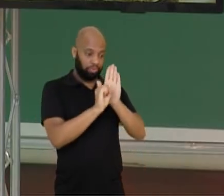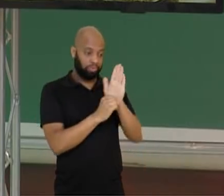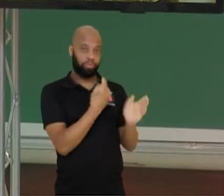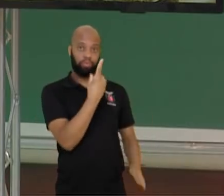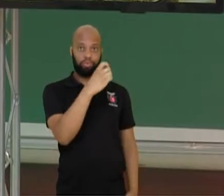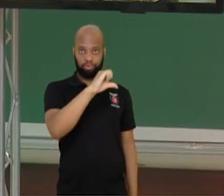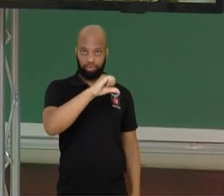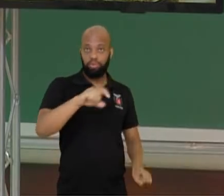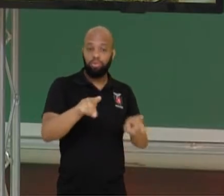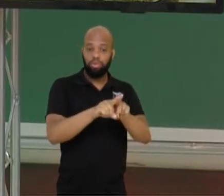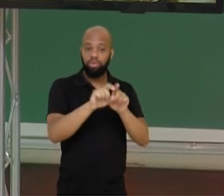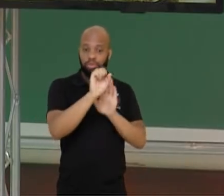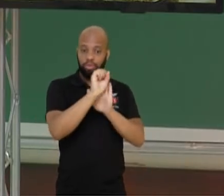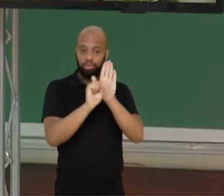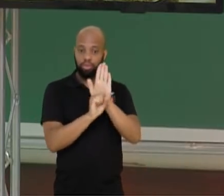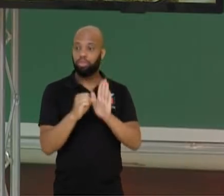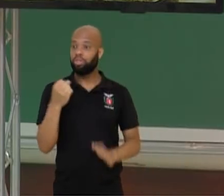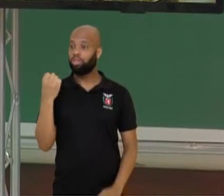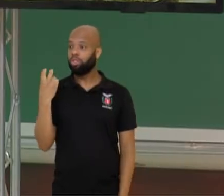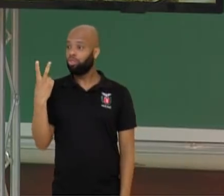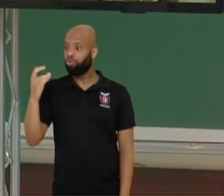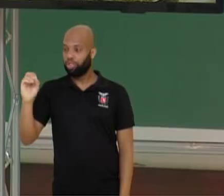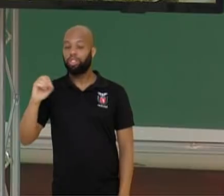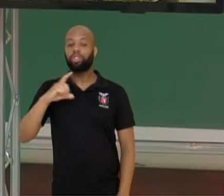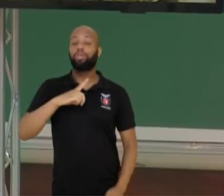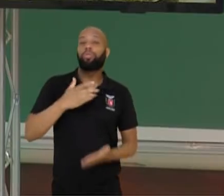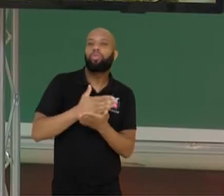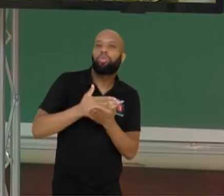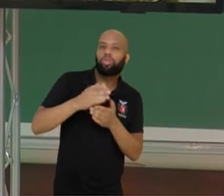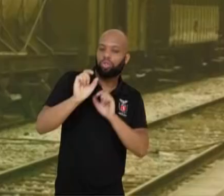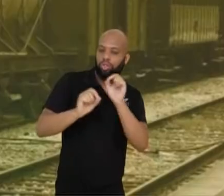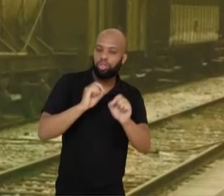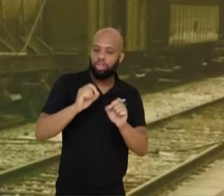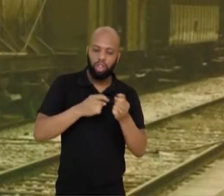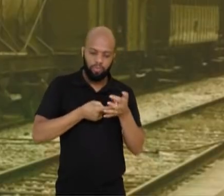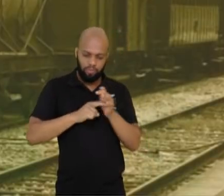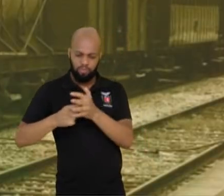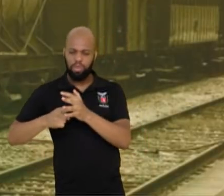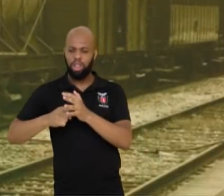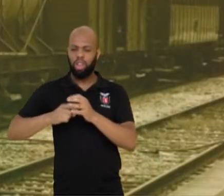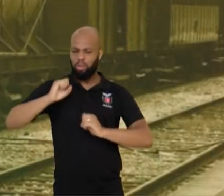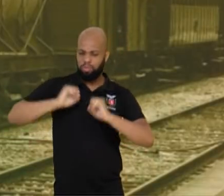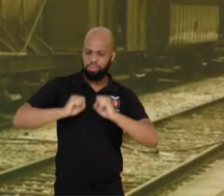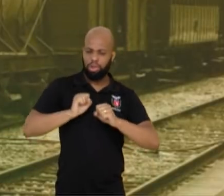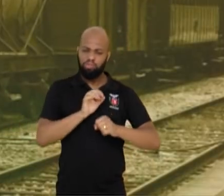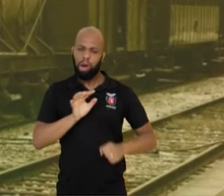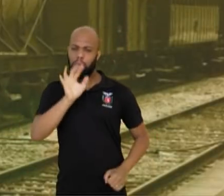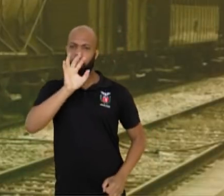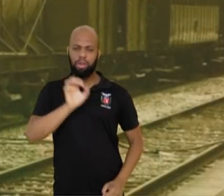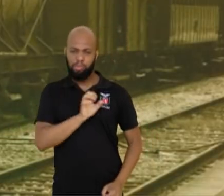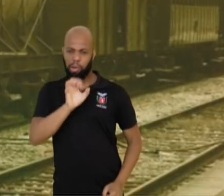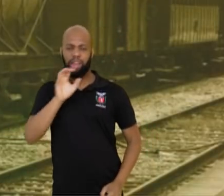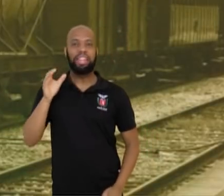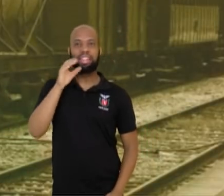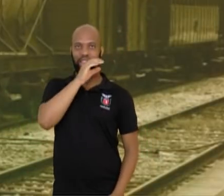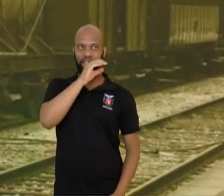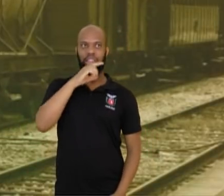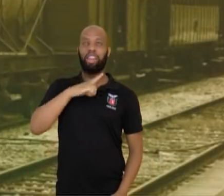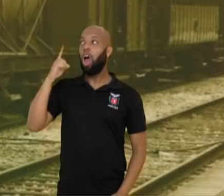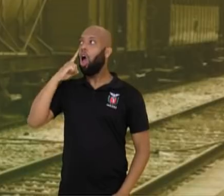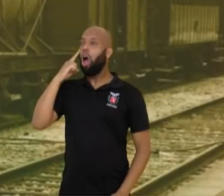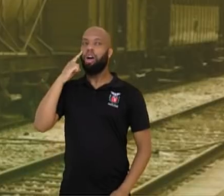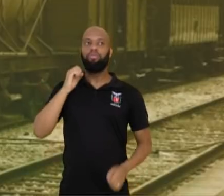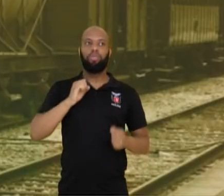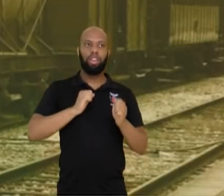ó, começaram, então, a época do boom das máquinas a vapor, as máquinas térmicas. A gente está olhando aqui a locomotiva, né? Uma foto